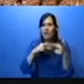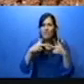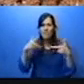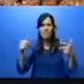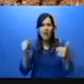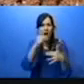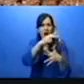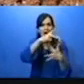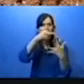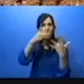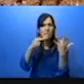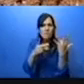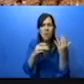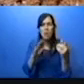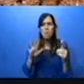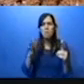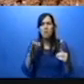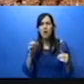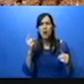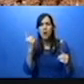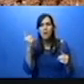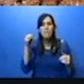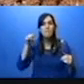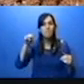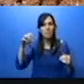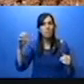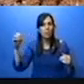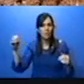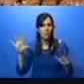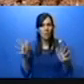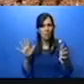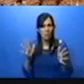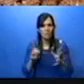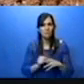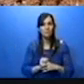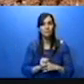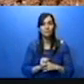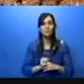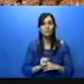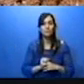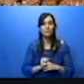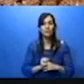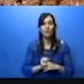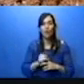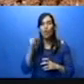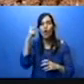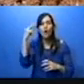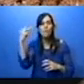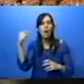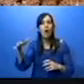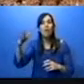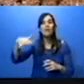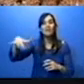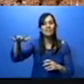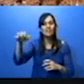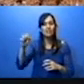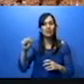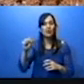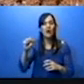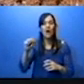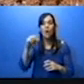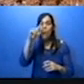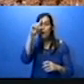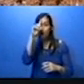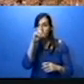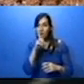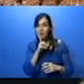Estima-se que tenha cerca de 1.500 espécies de escorpiões. Os 2 mais comuns da nossa região é o escorpião amarelo